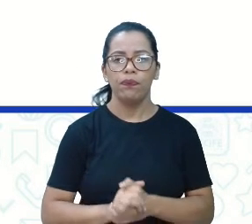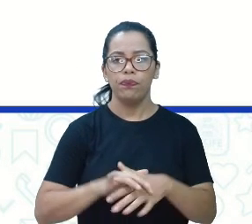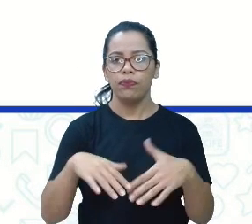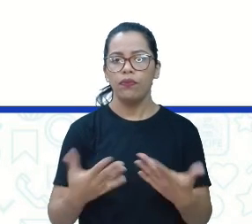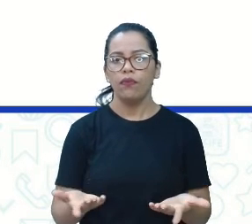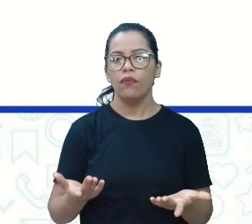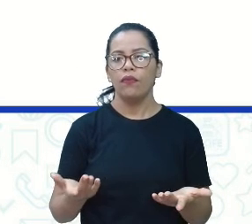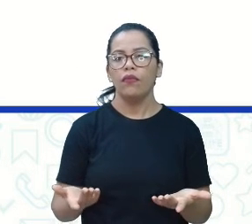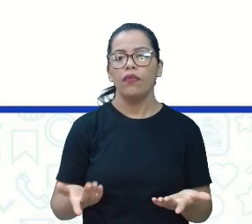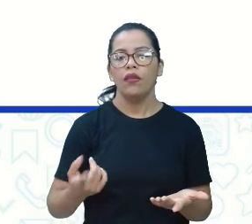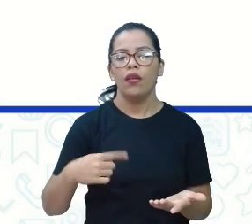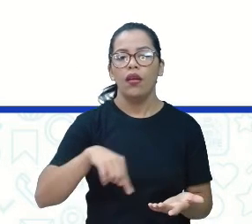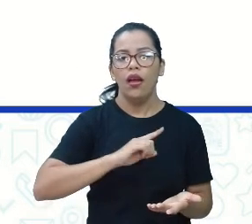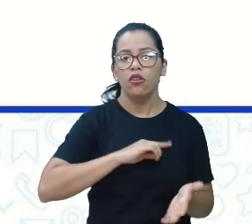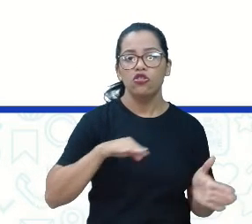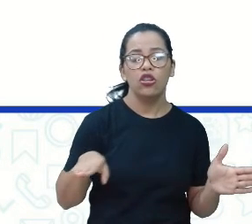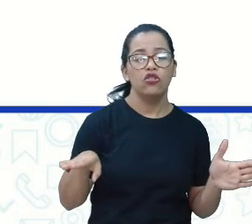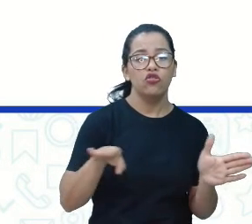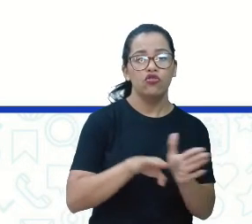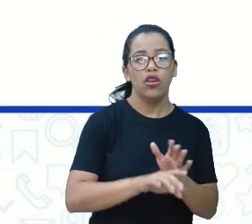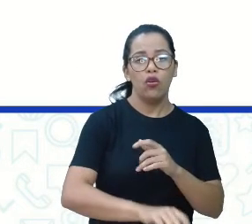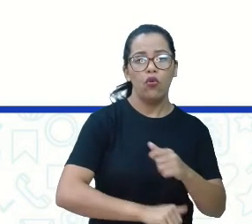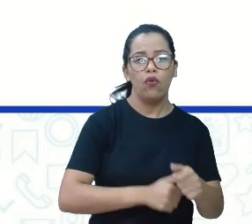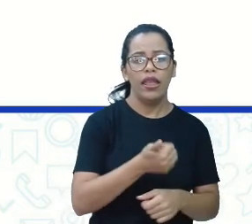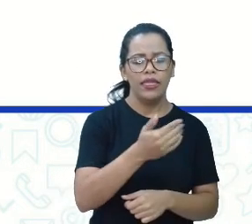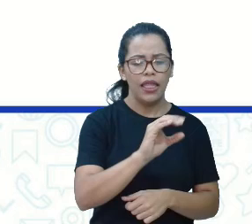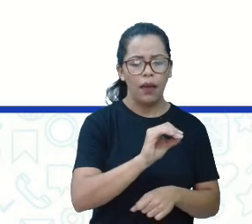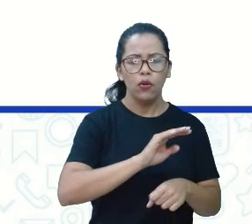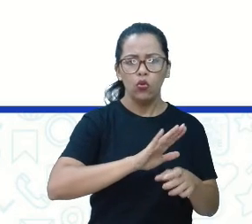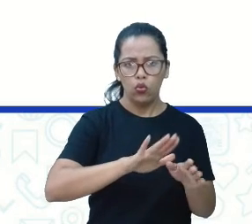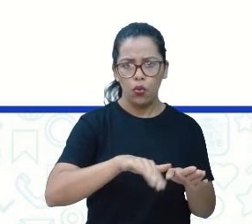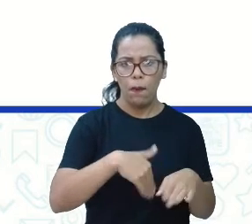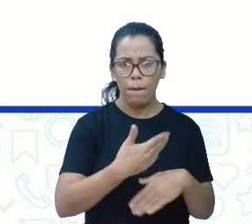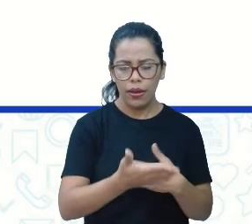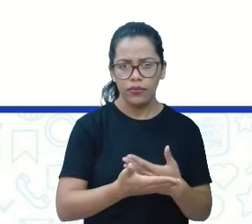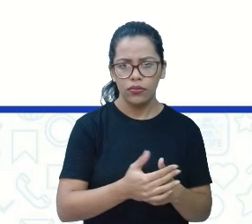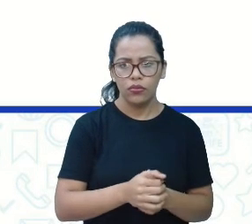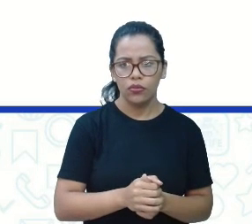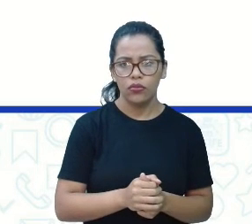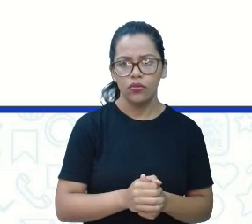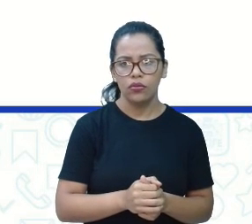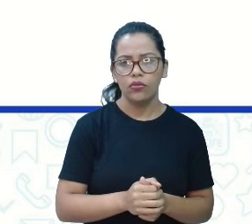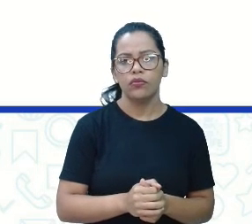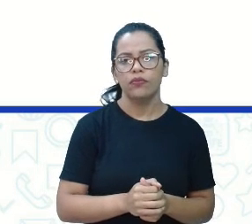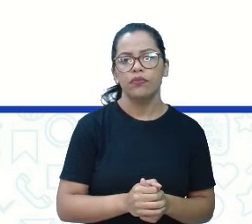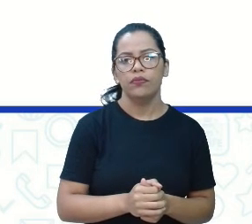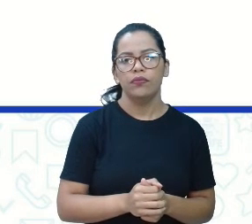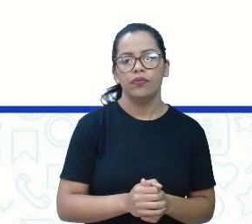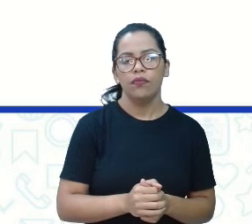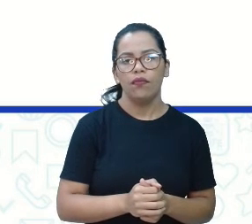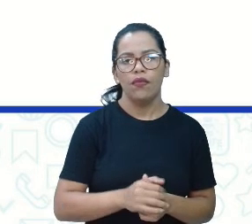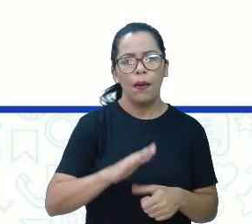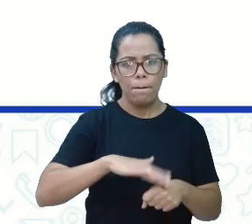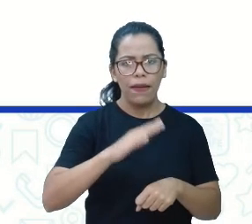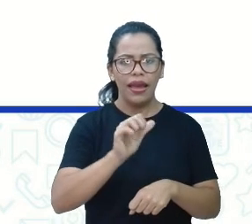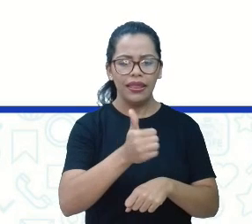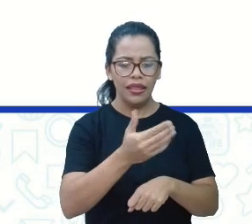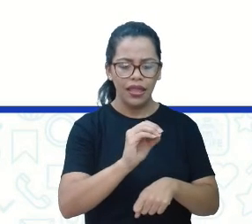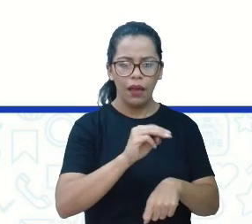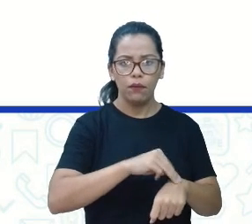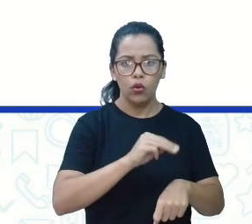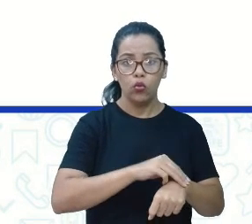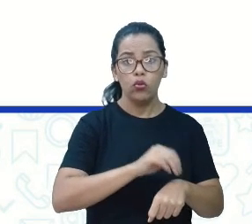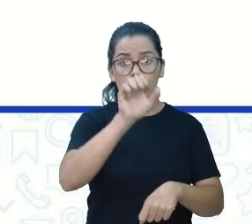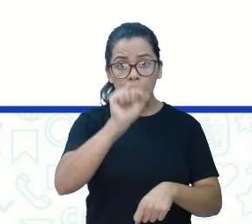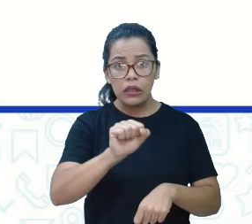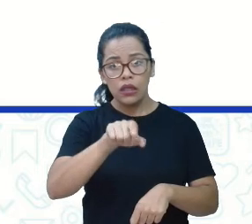e a pergunta é, passou 10 minutos? Se sim ou se não, a gente tem situações diferentes, né? Se sim, a gente vai executar uma